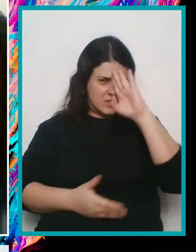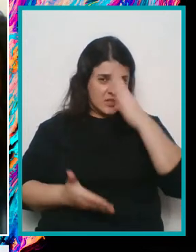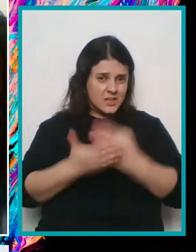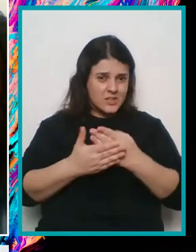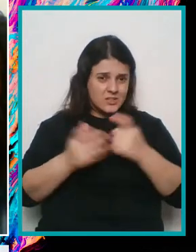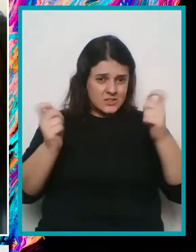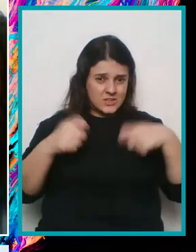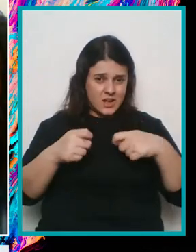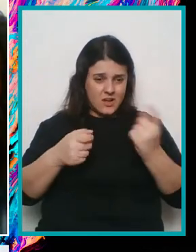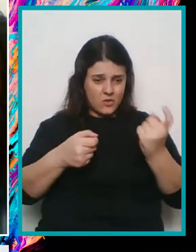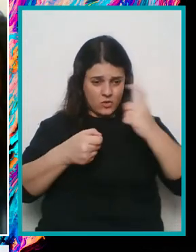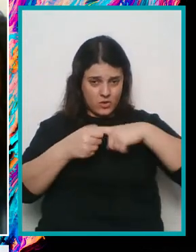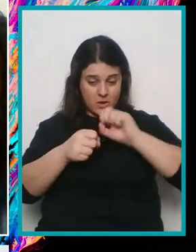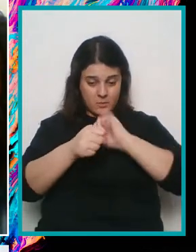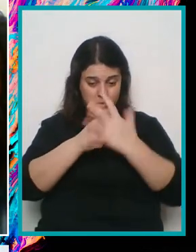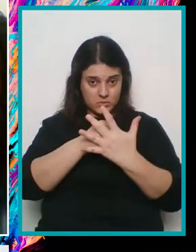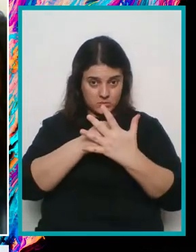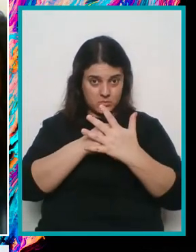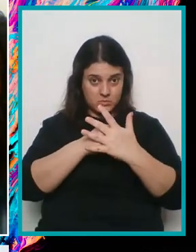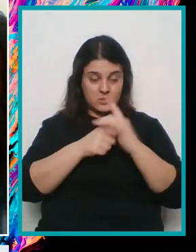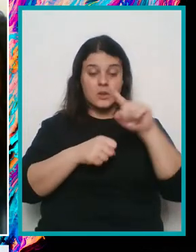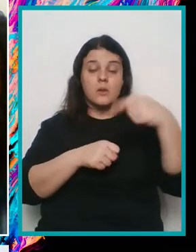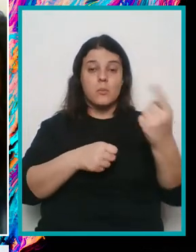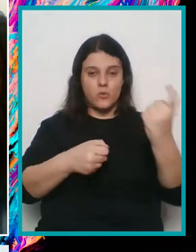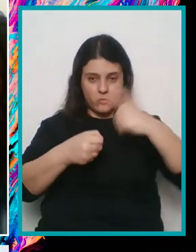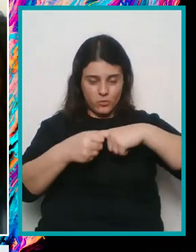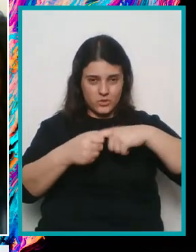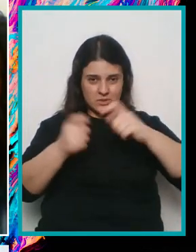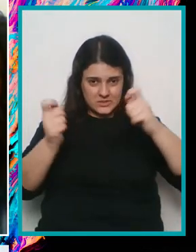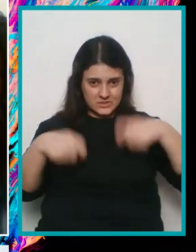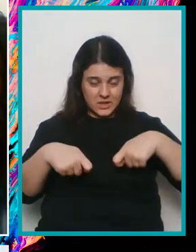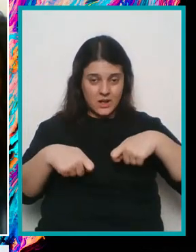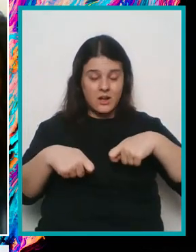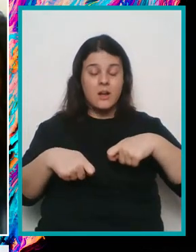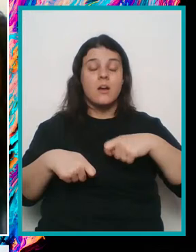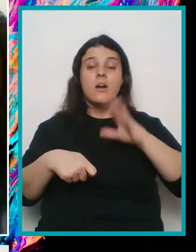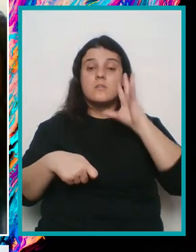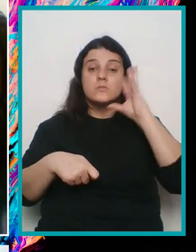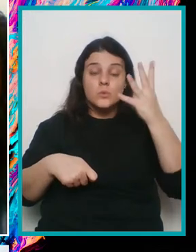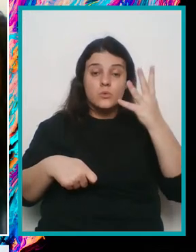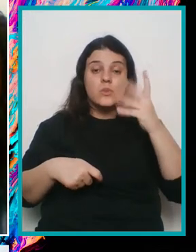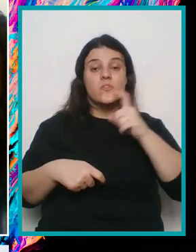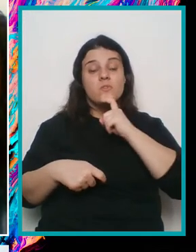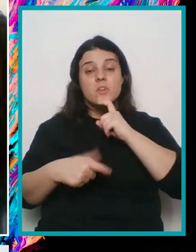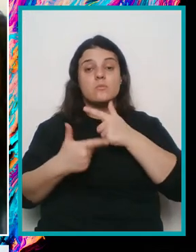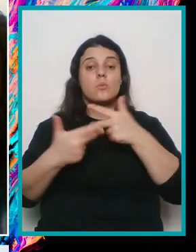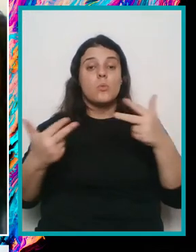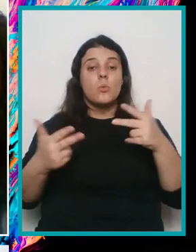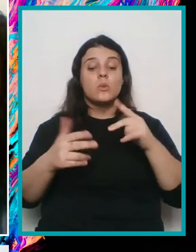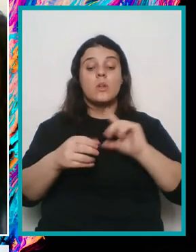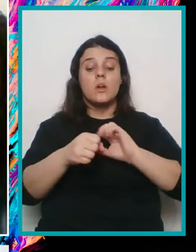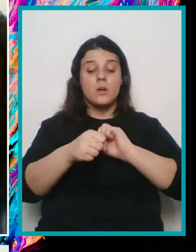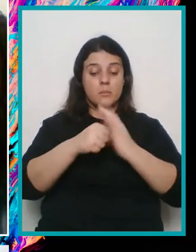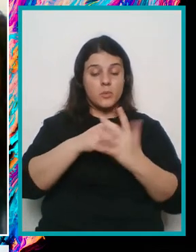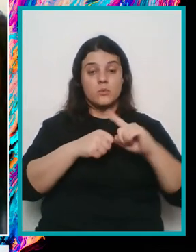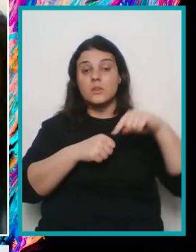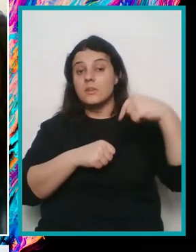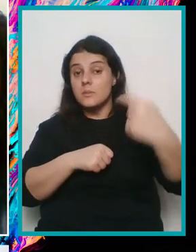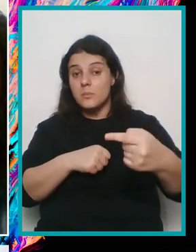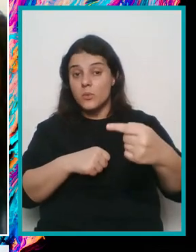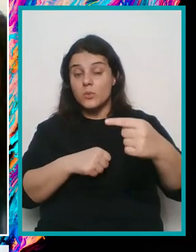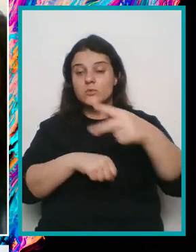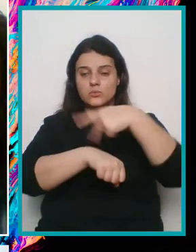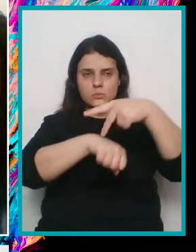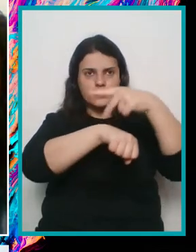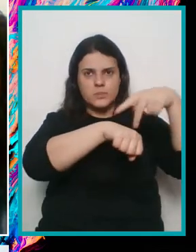pandemias, os países, cidades e economias no mundo irão investir mais em energias renováveis e mudar sua forma de mobilidade,